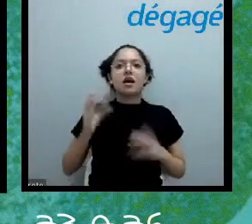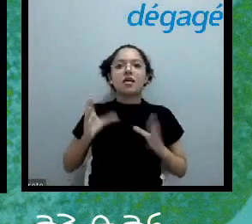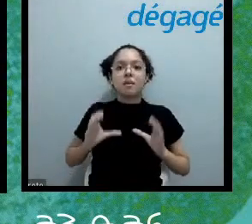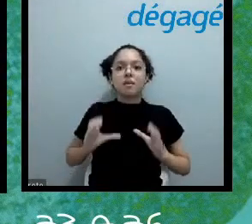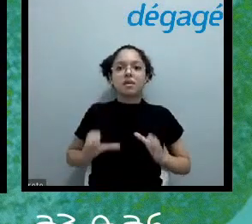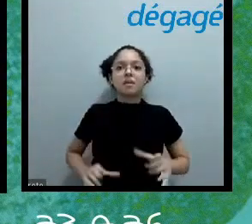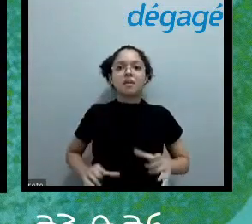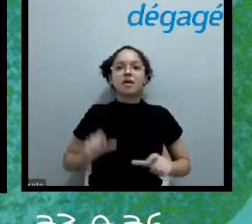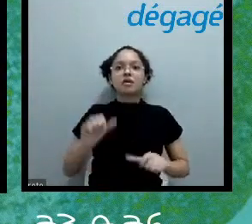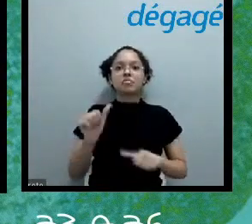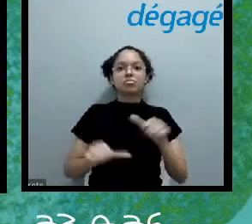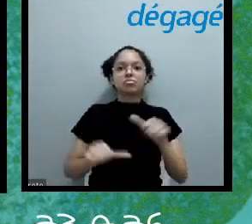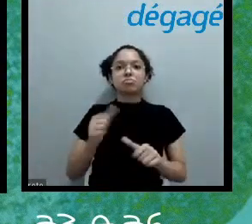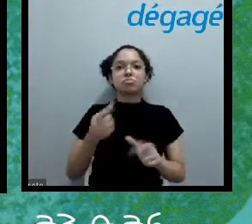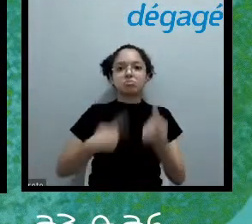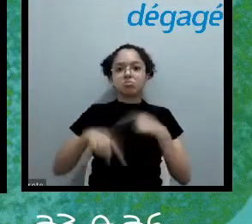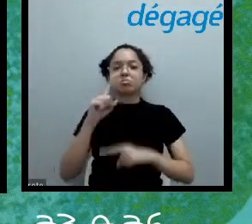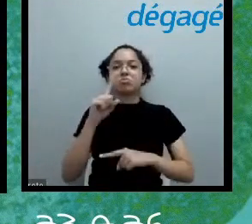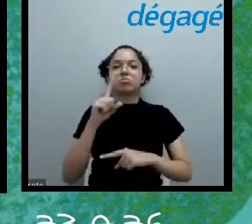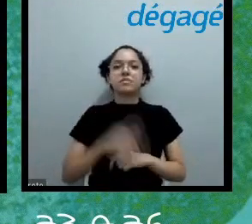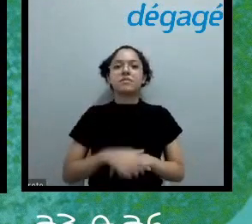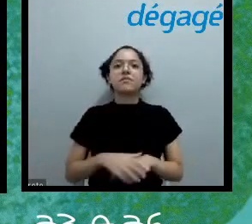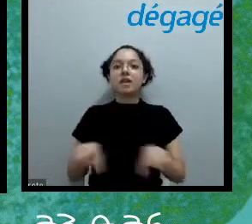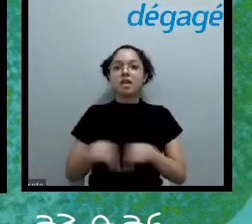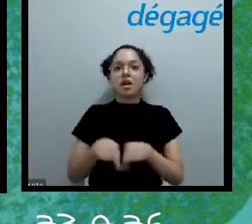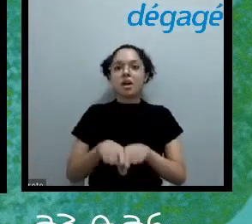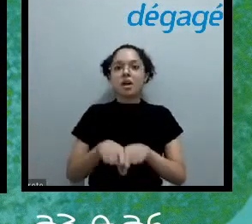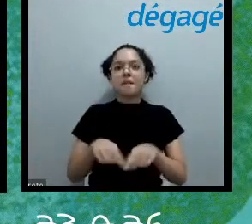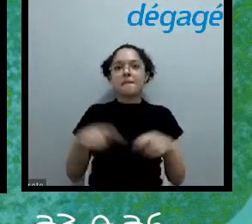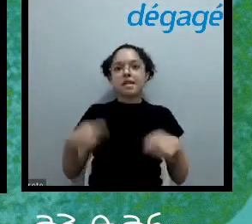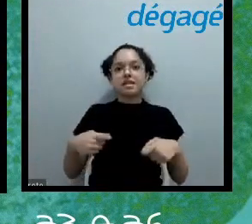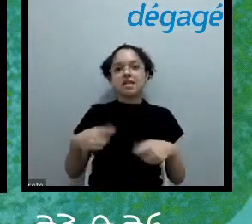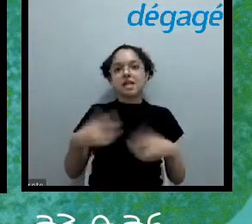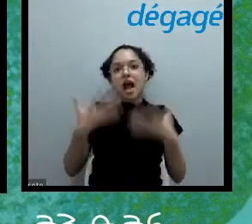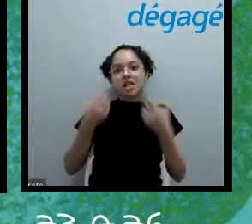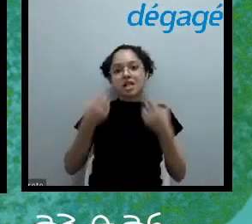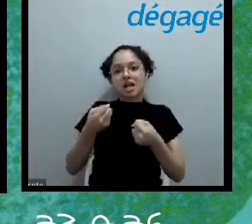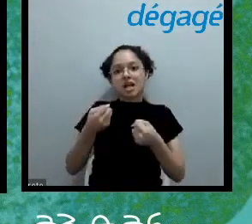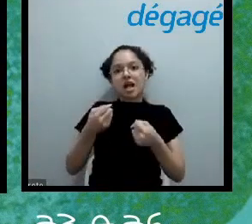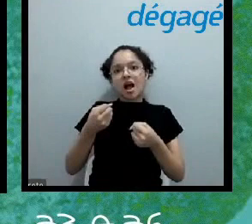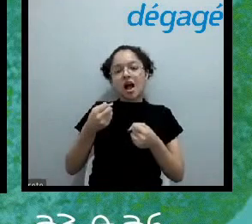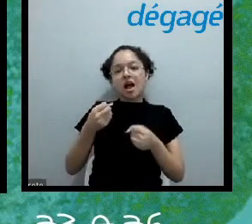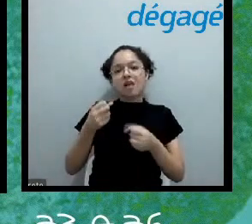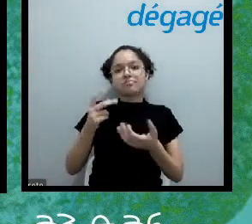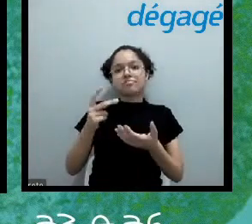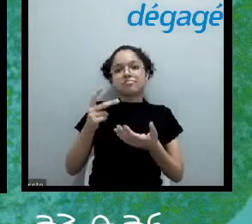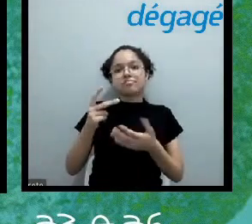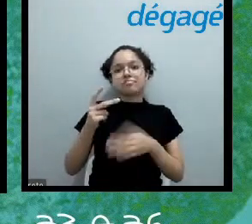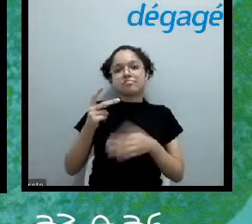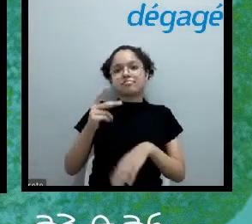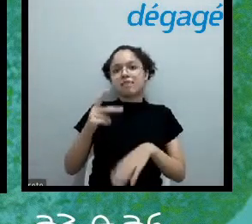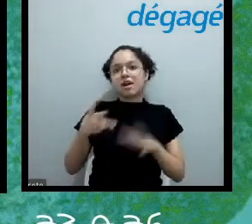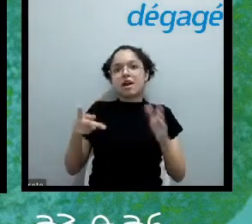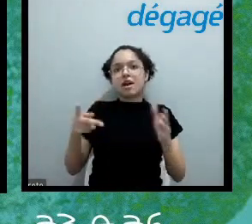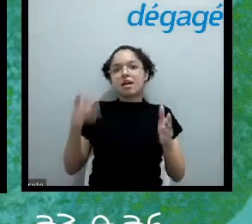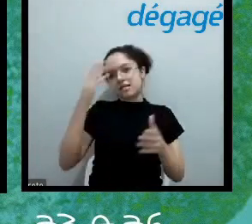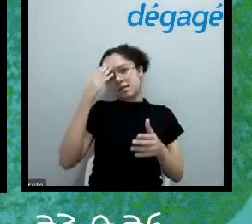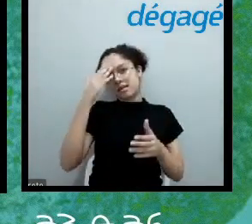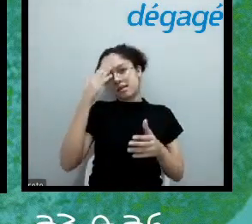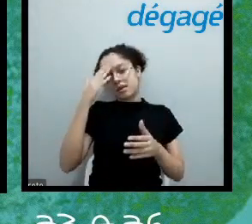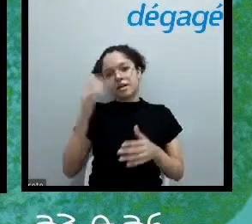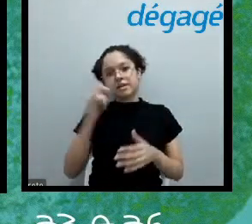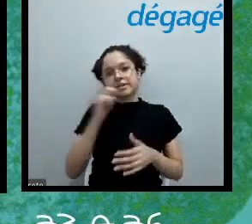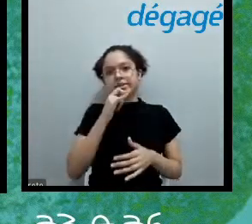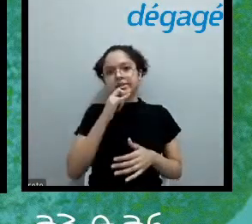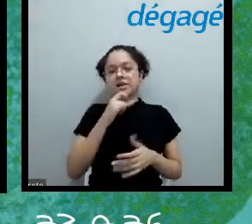aí, precisamos estar abertos aos erros, né? Para que possamos seguir sem culpa, porém com muita